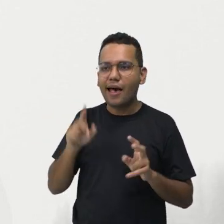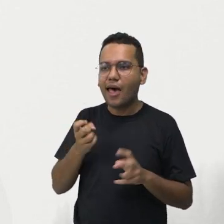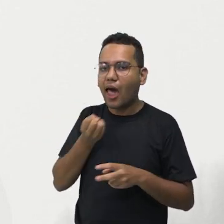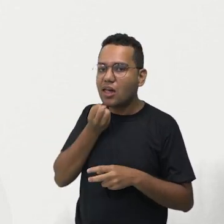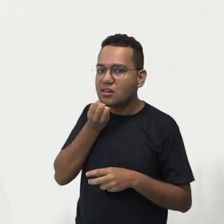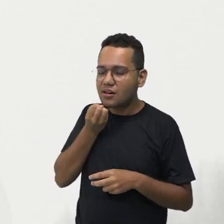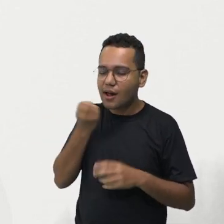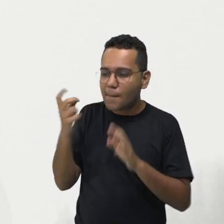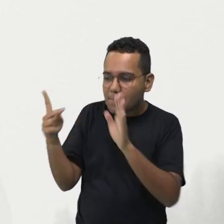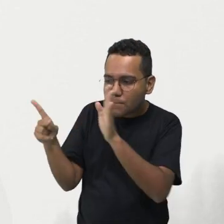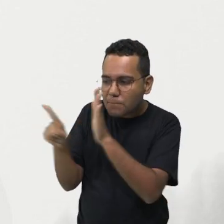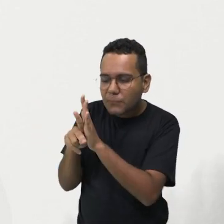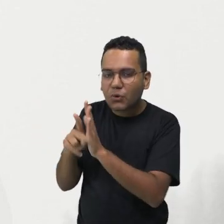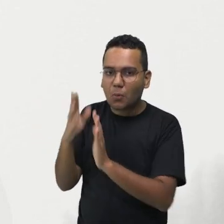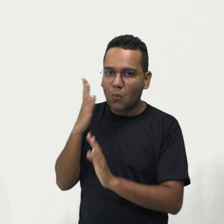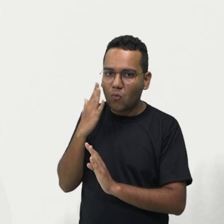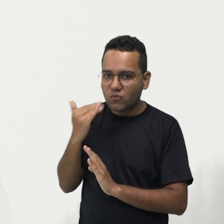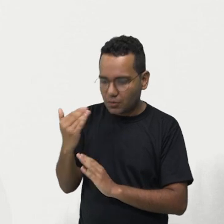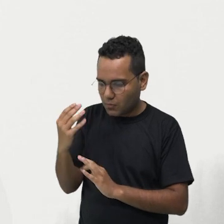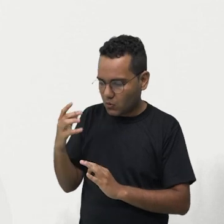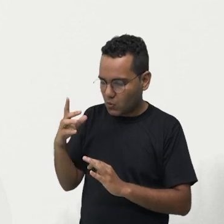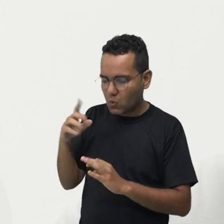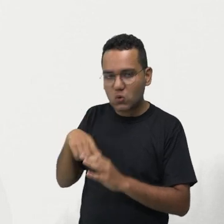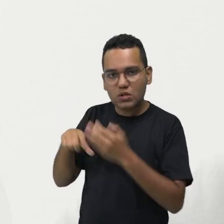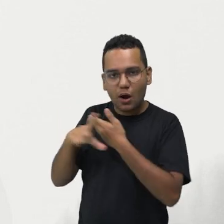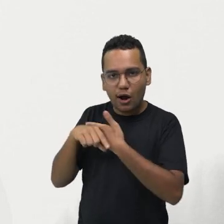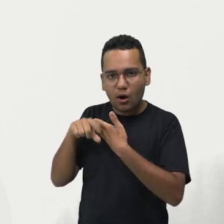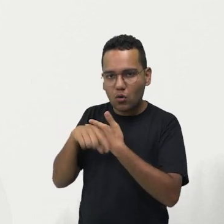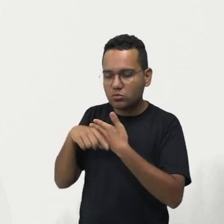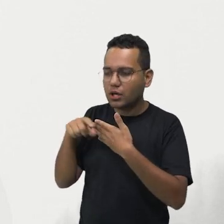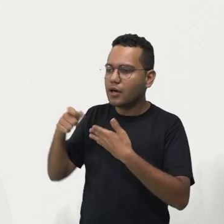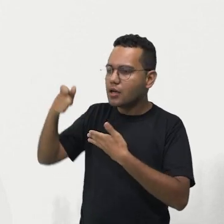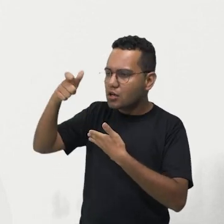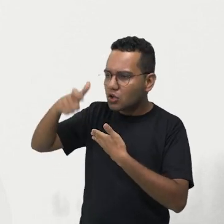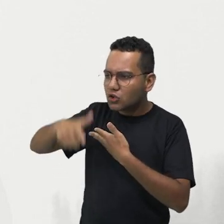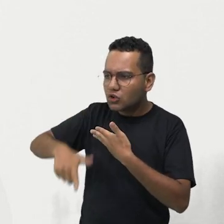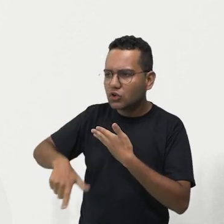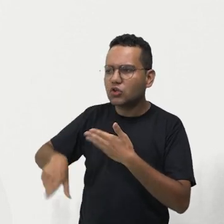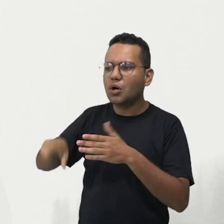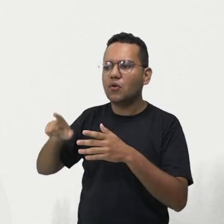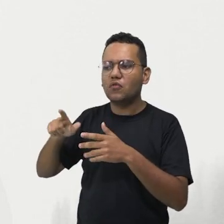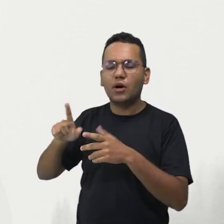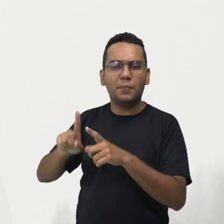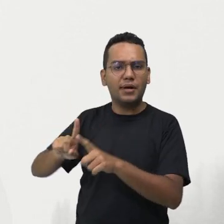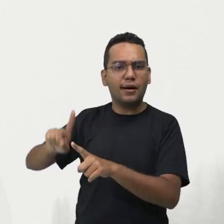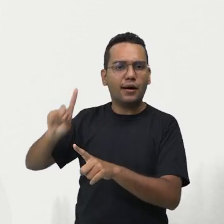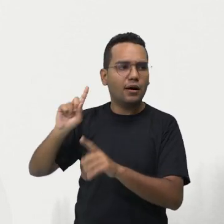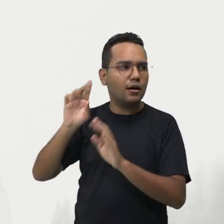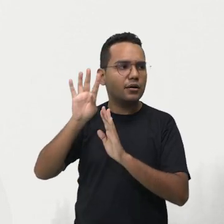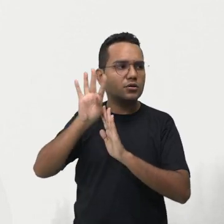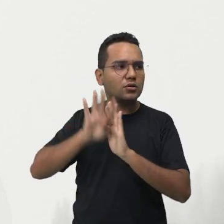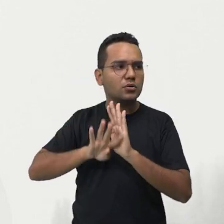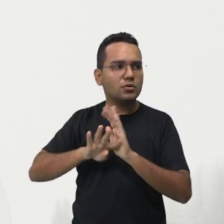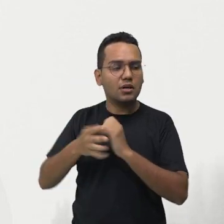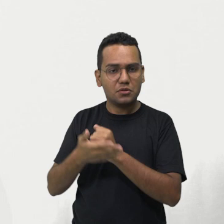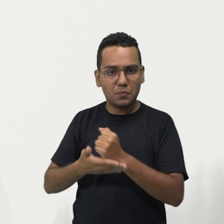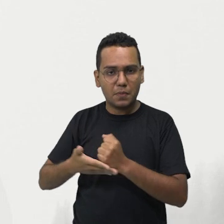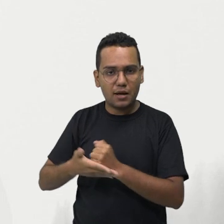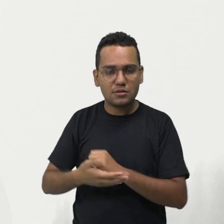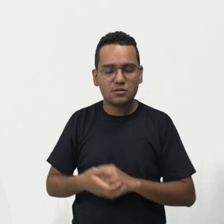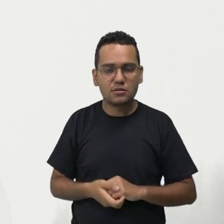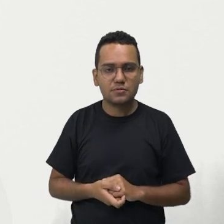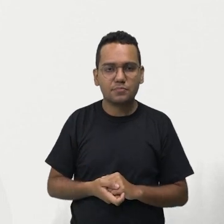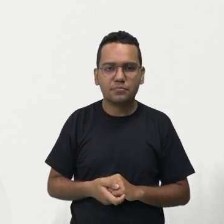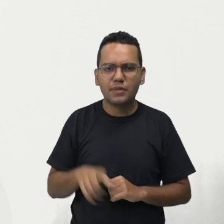palavras da pessoa que escreveu o resumo, que reproduz o que foi dito lá no texto original. Percebam